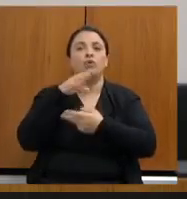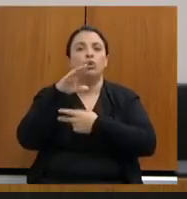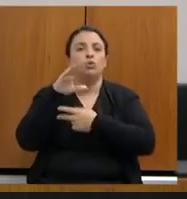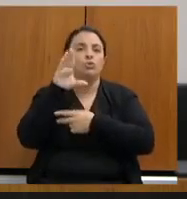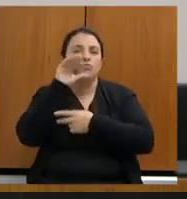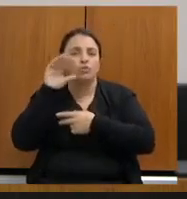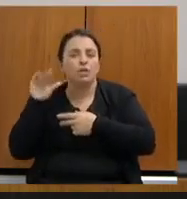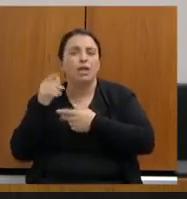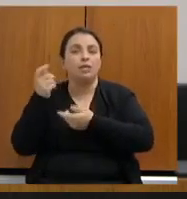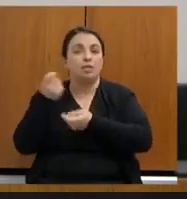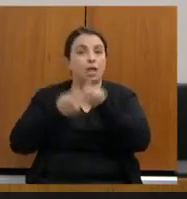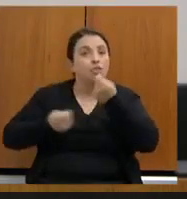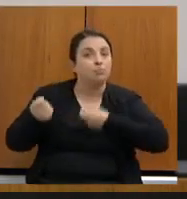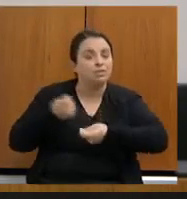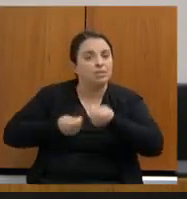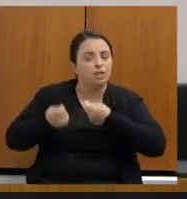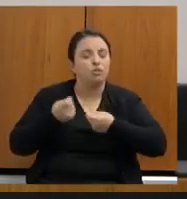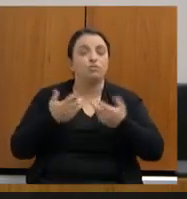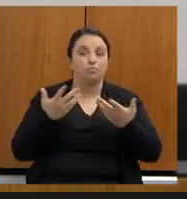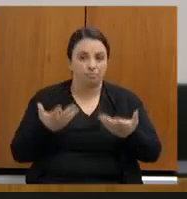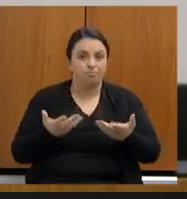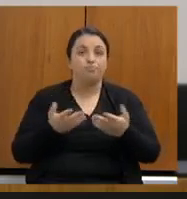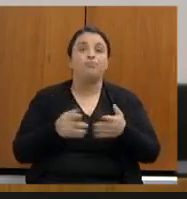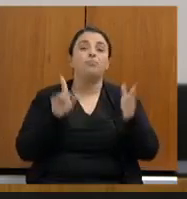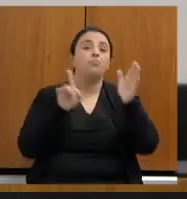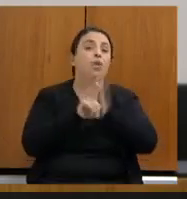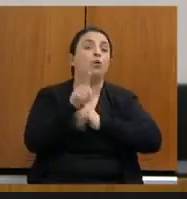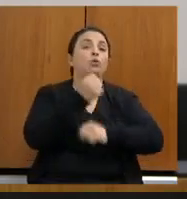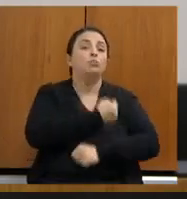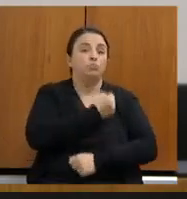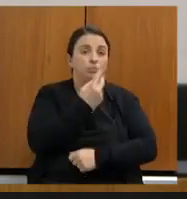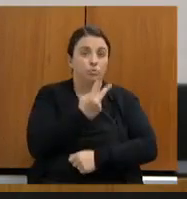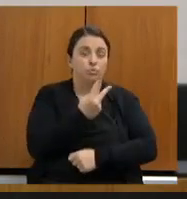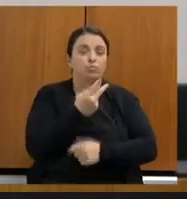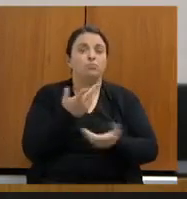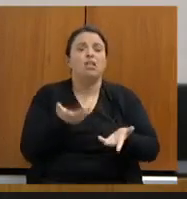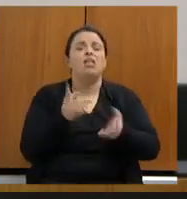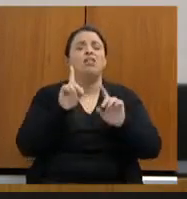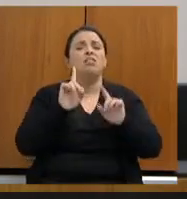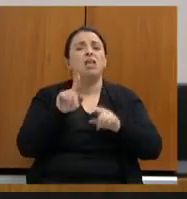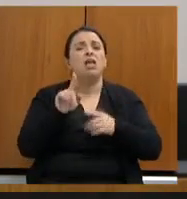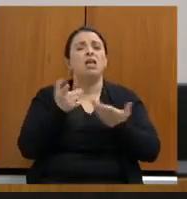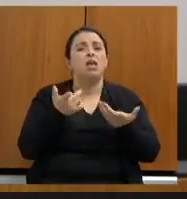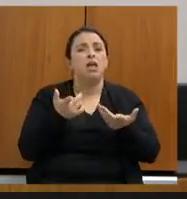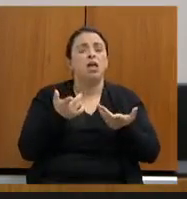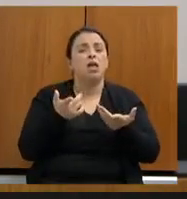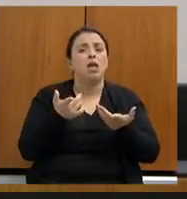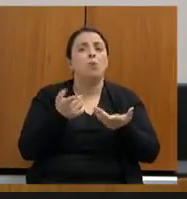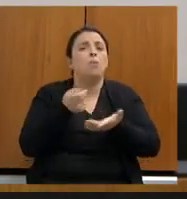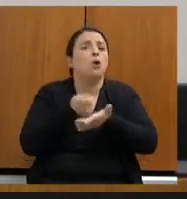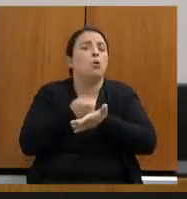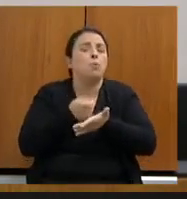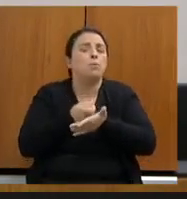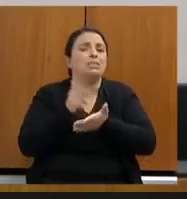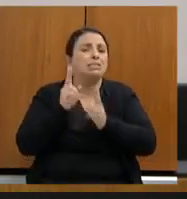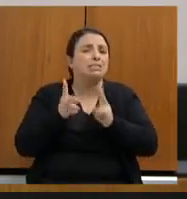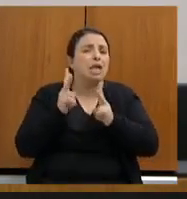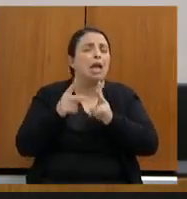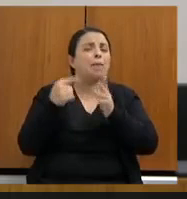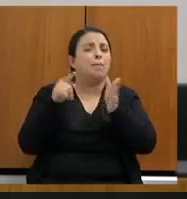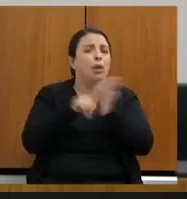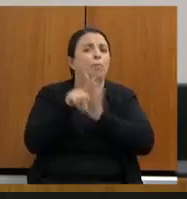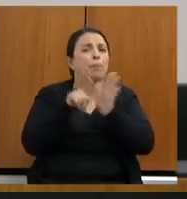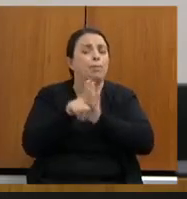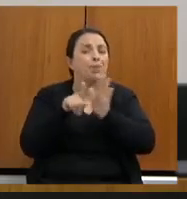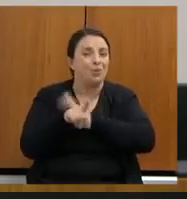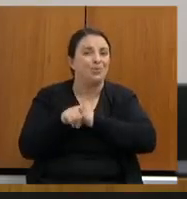segunda pergunta é uma cobrança constantemente E por incrível que pareça seu Joselino